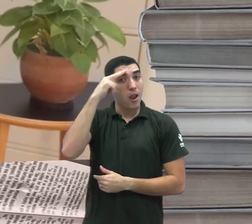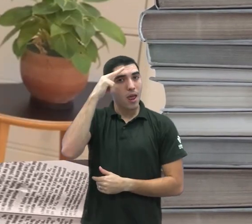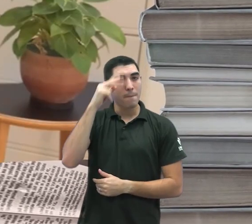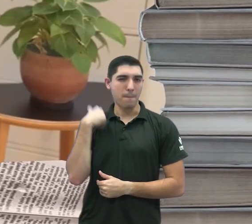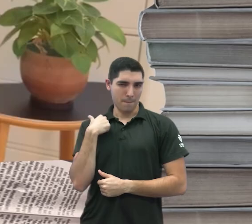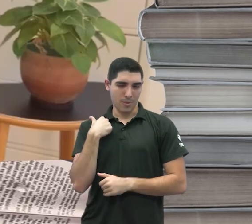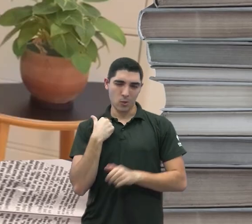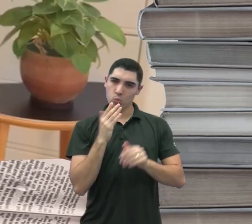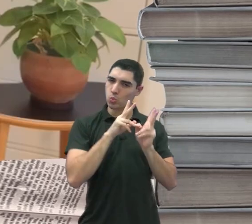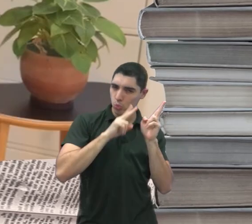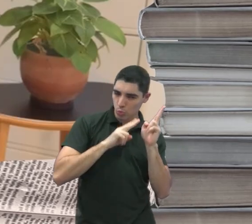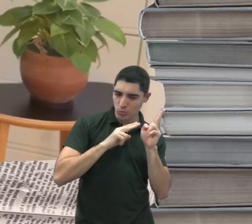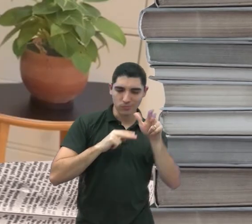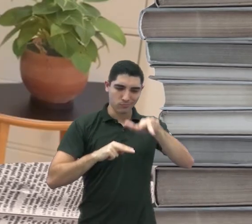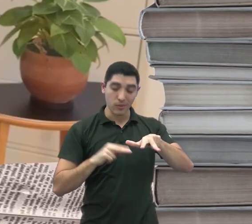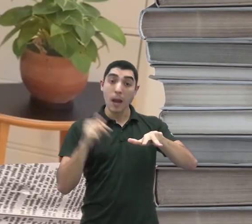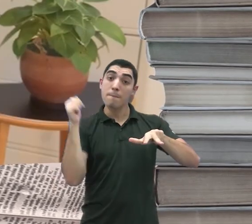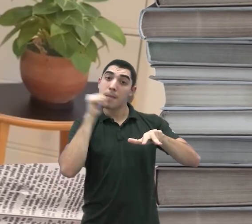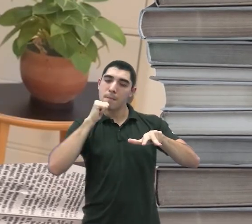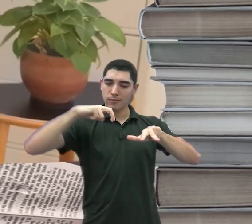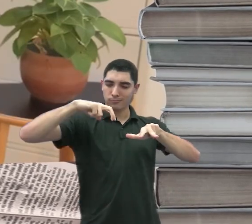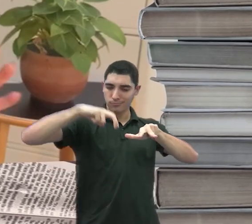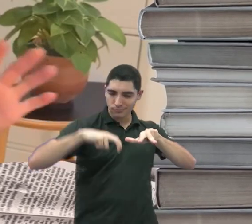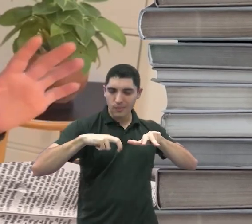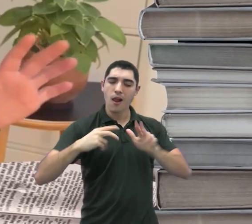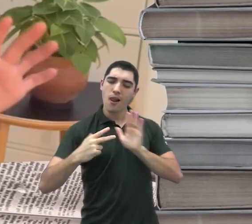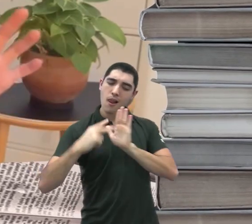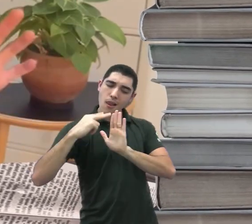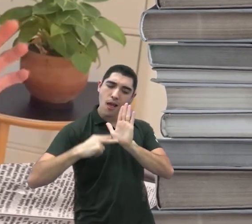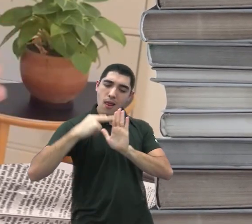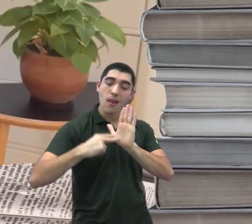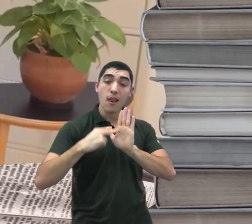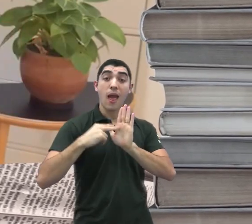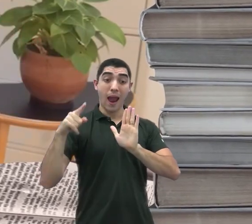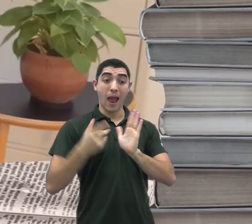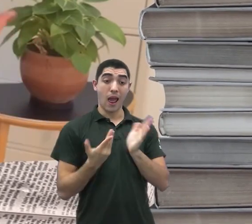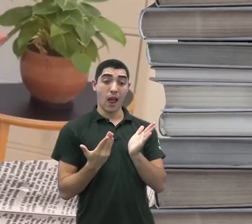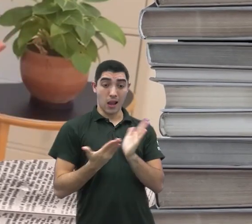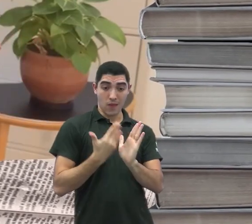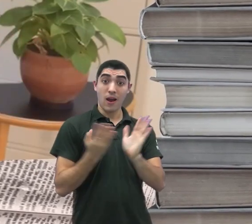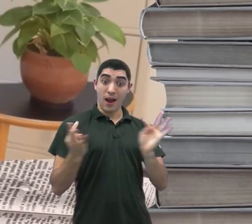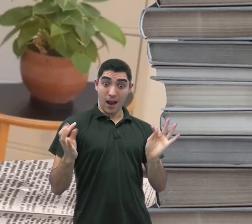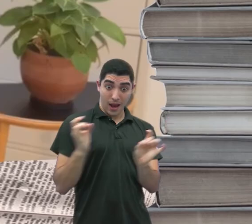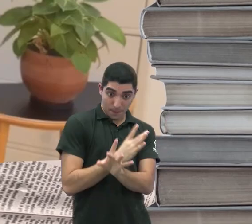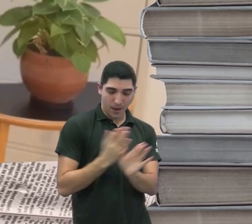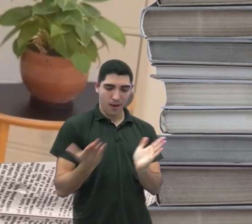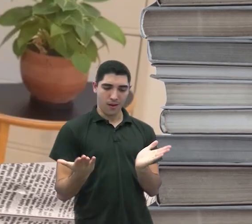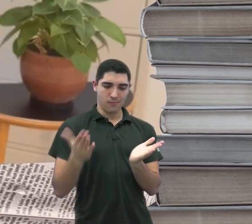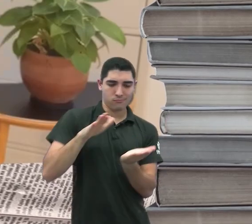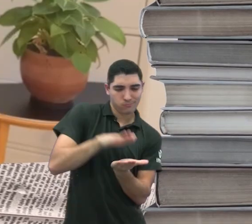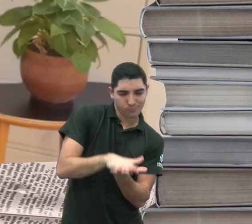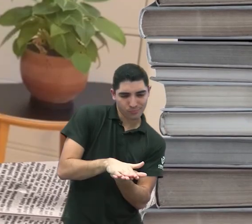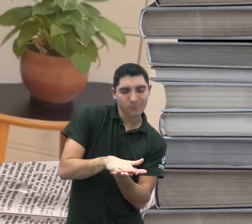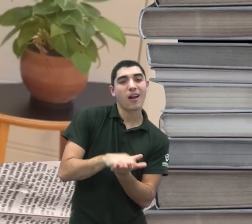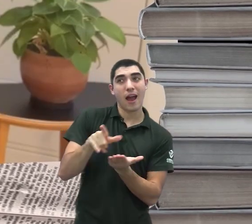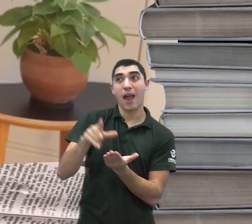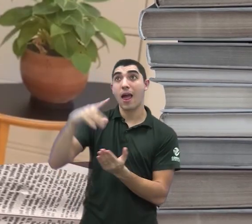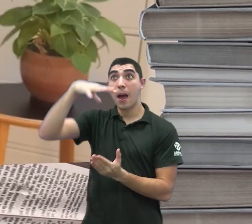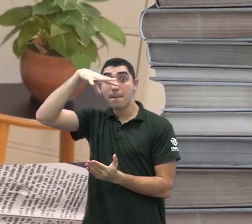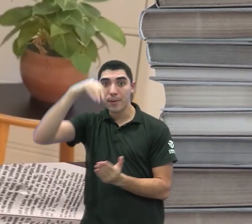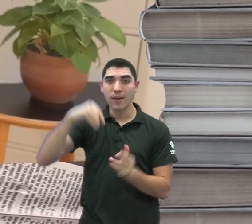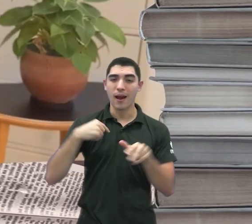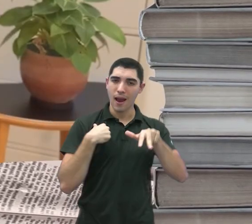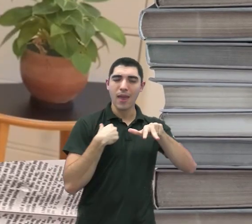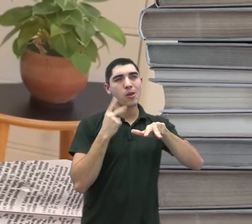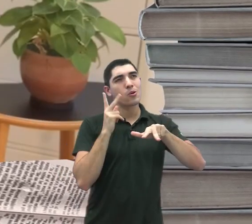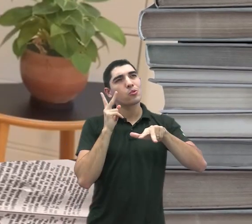eu apagando a luz para a gente dormir, acabou a história, e eu começando na minha cabeça uma nova história. Ela